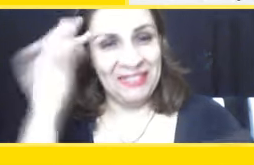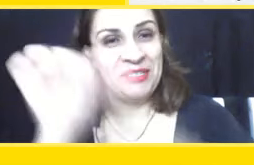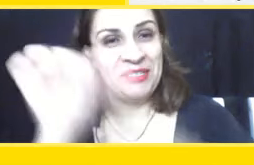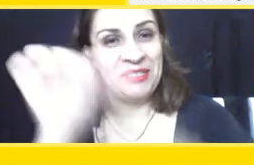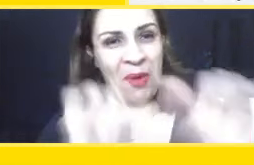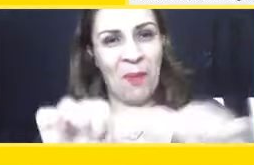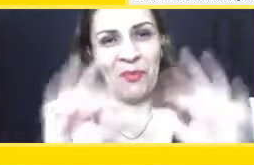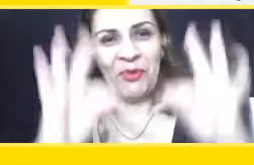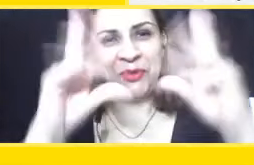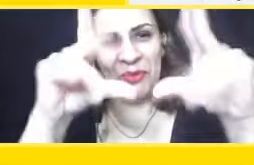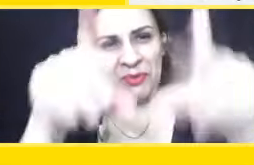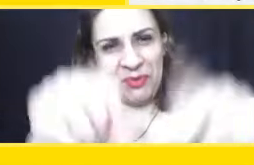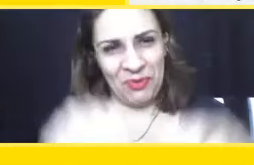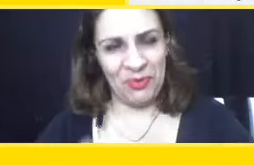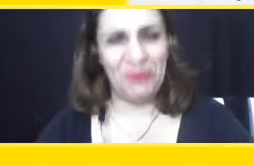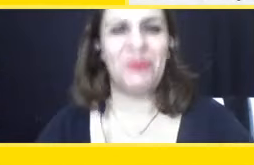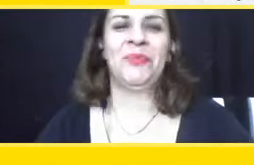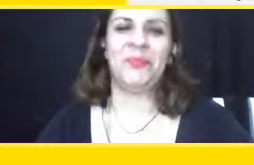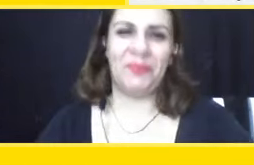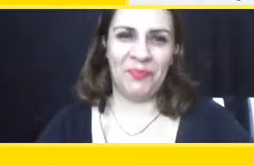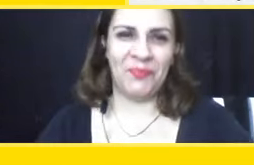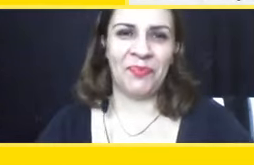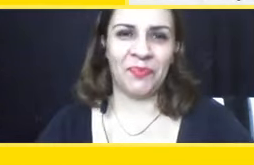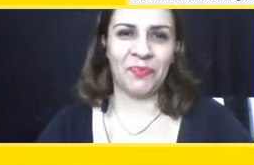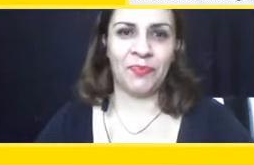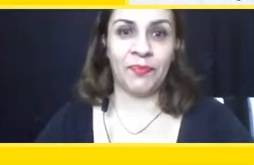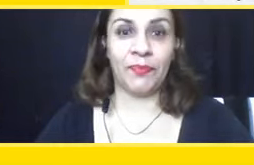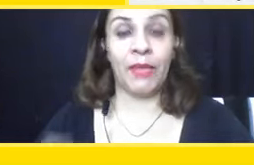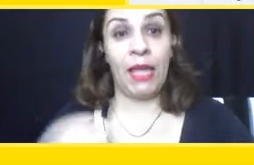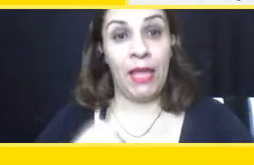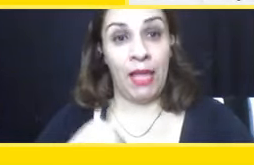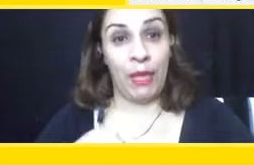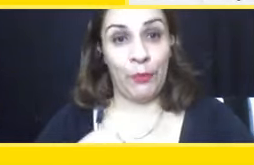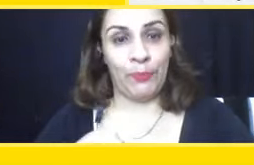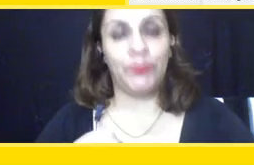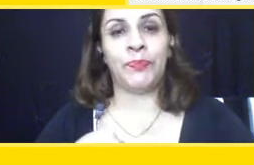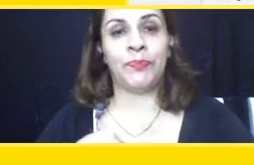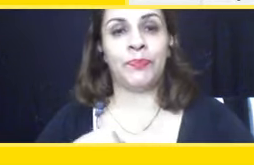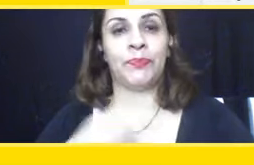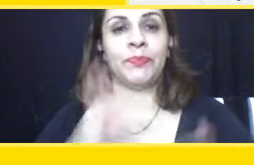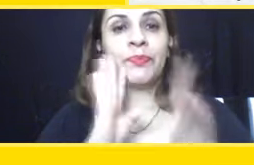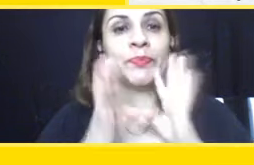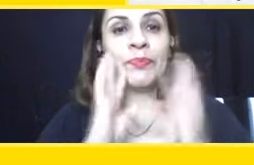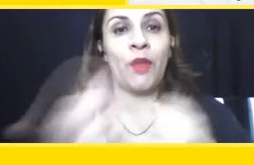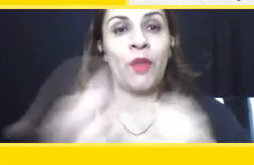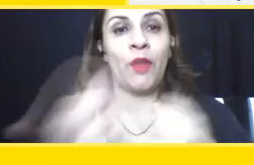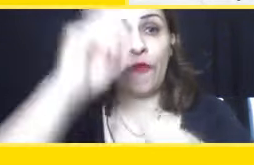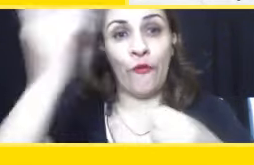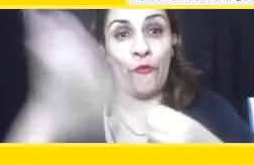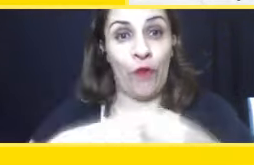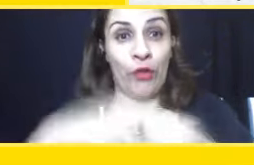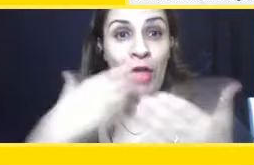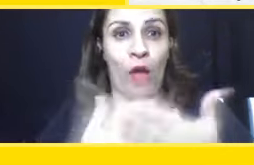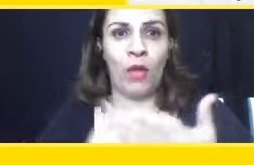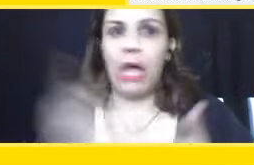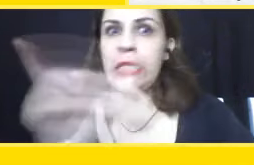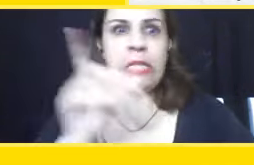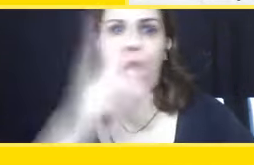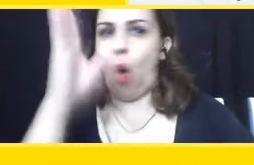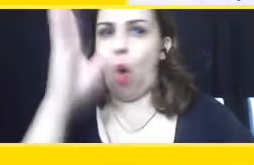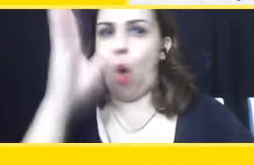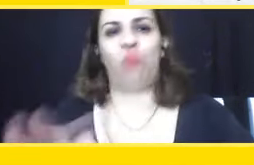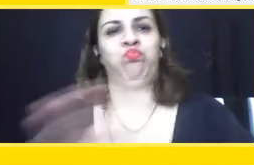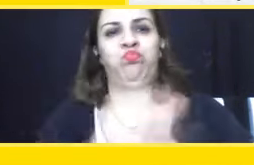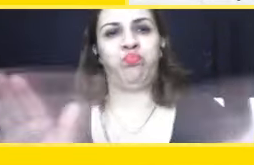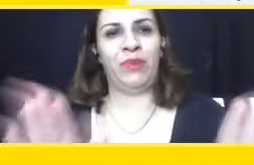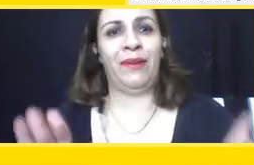eu até gravei uma live sobre o decreto da volta às aulas e hoje não vale mais, mas